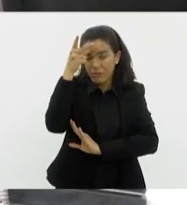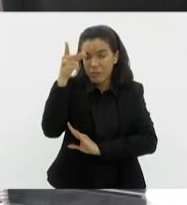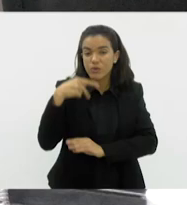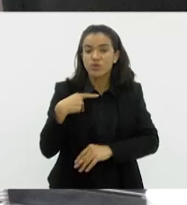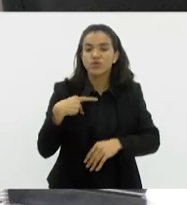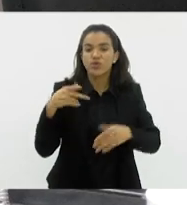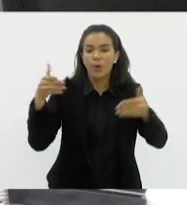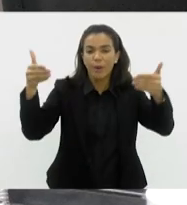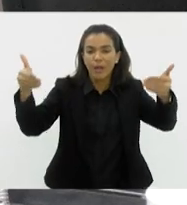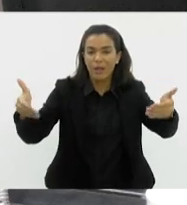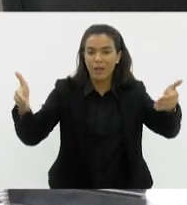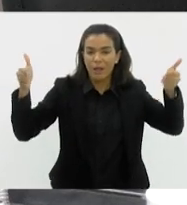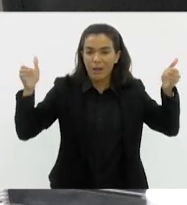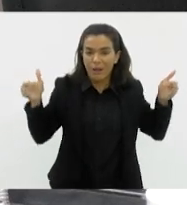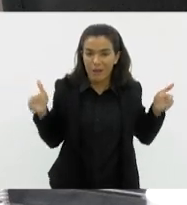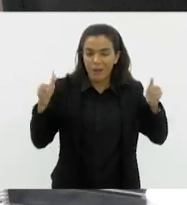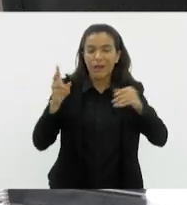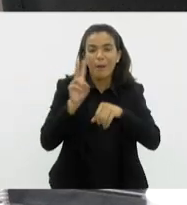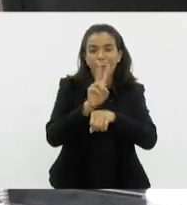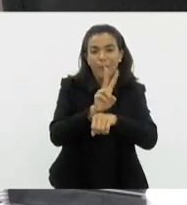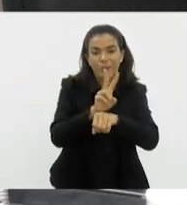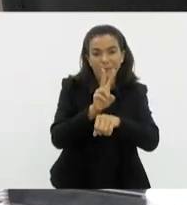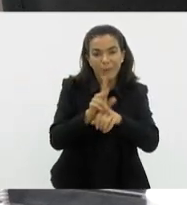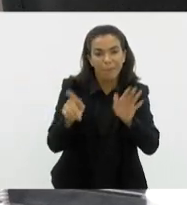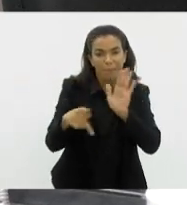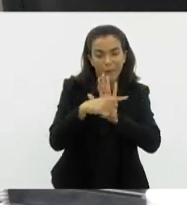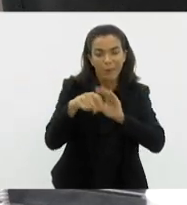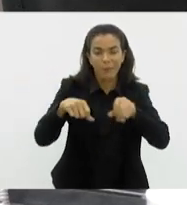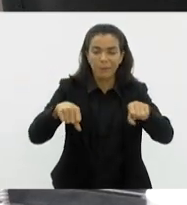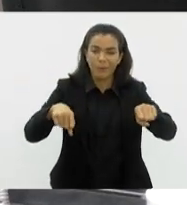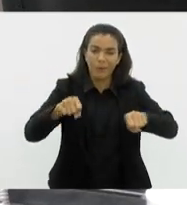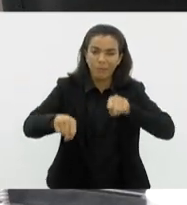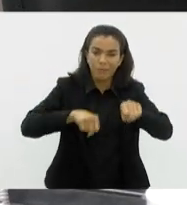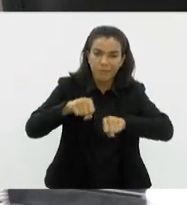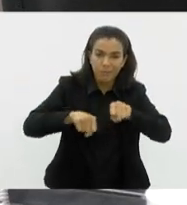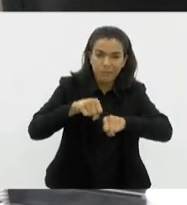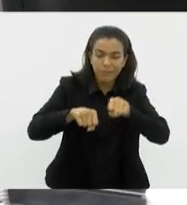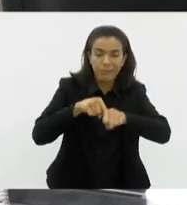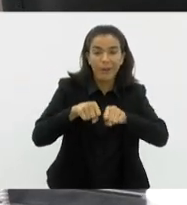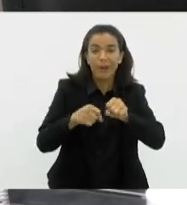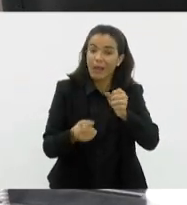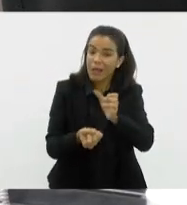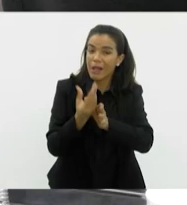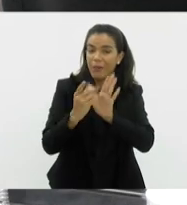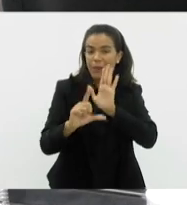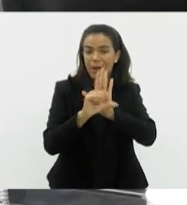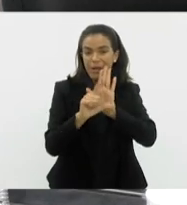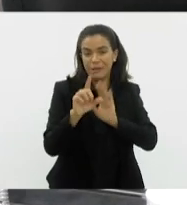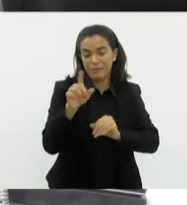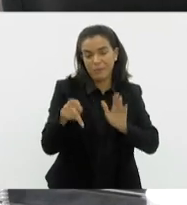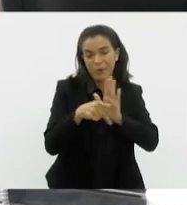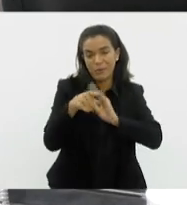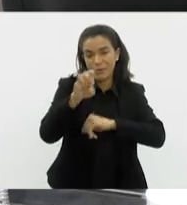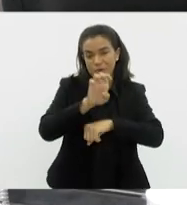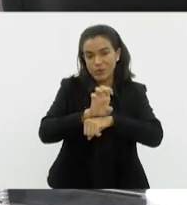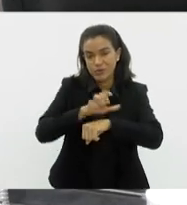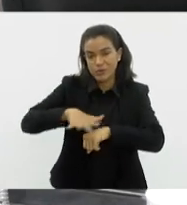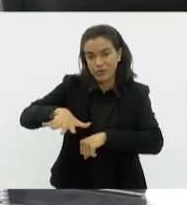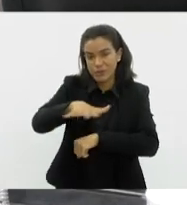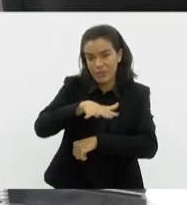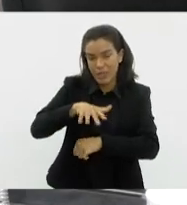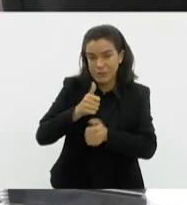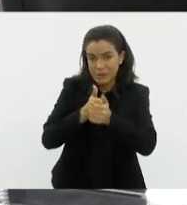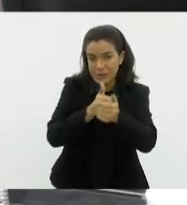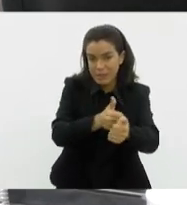cego, que é uma medida de proteção a ciclistas. Então, ele está fazendo, propondo uma lei estadual que segue a lógica da